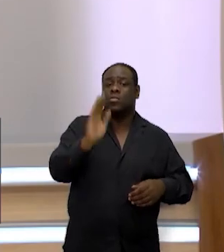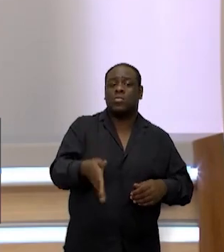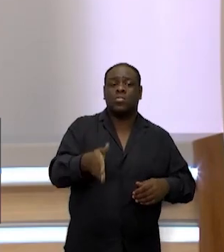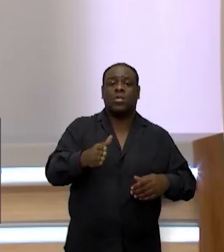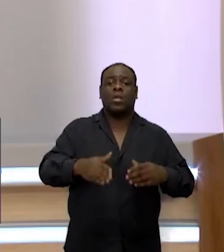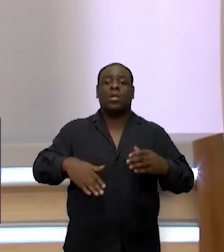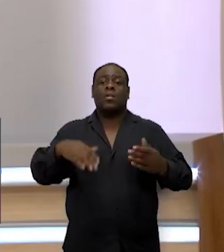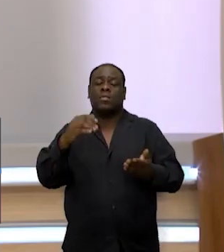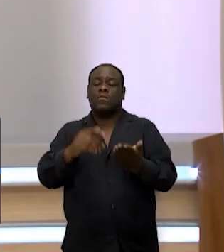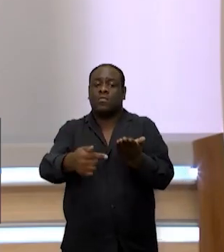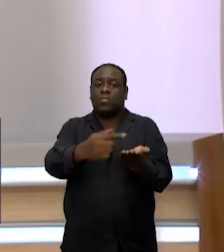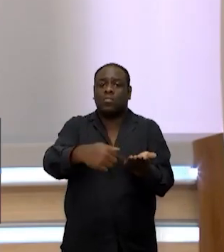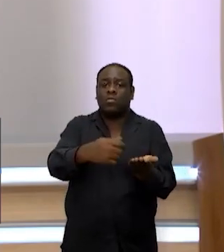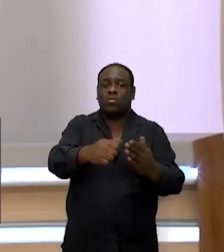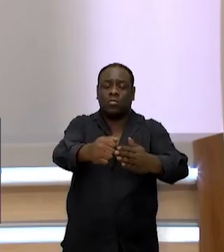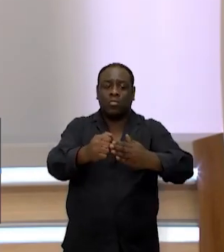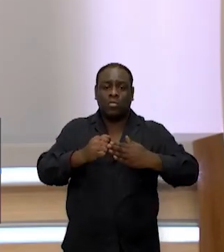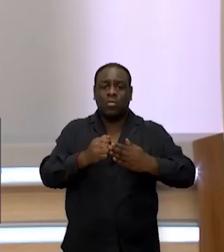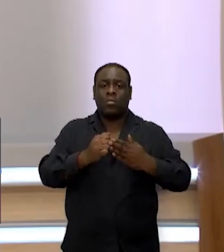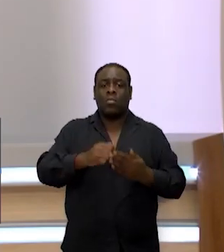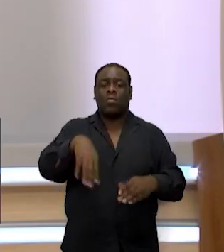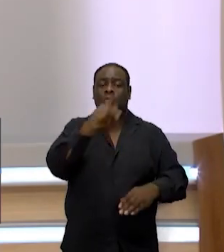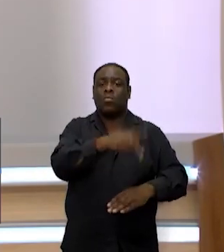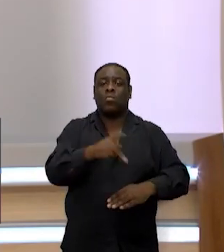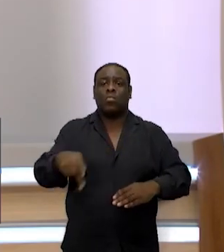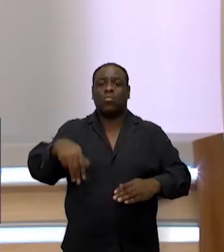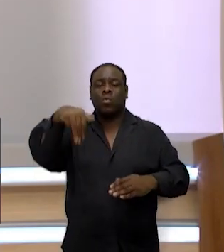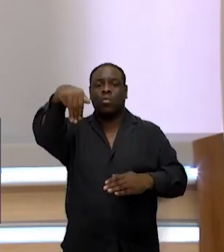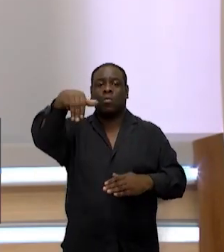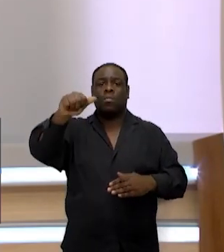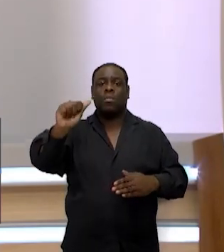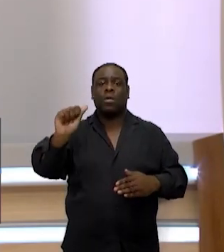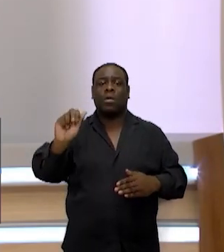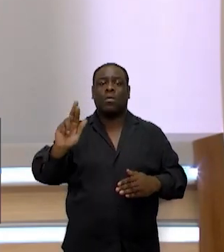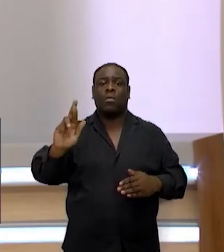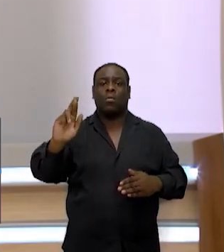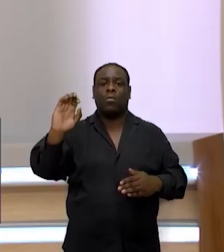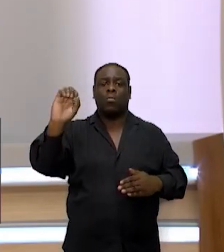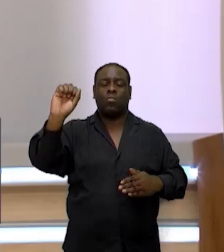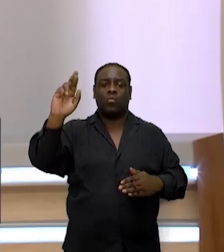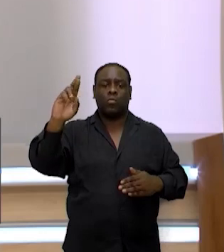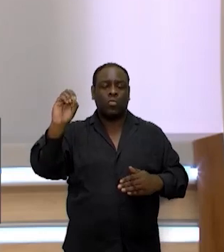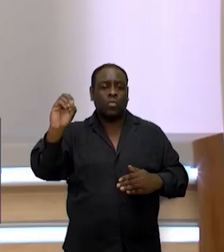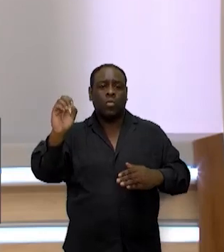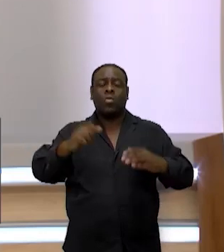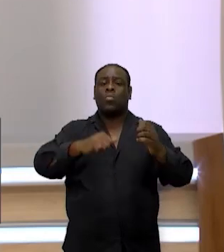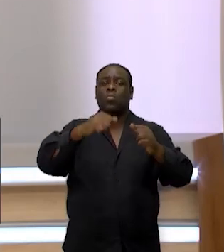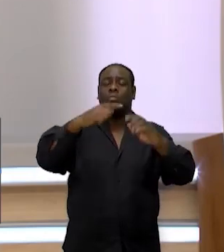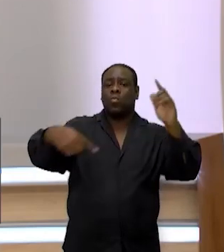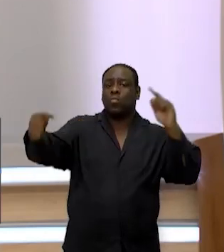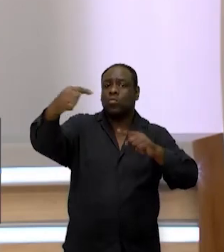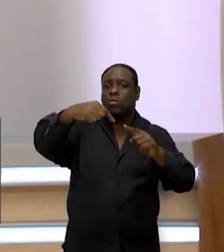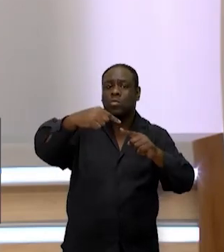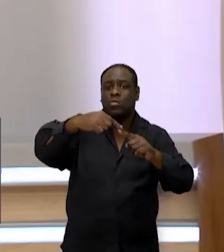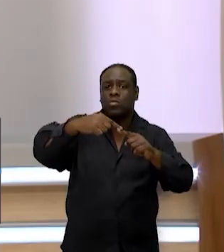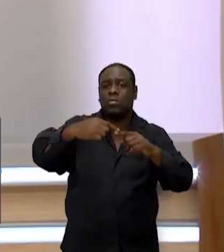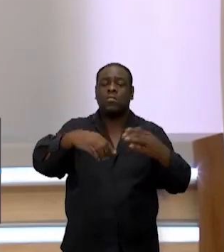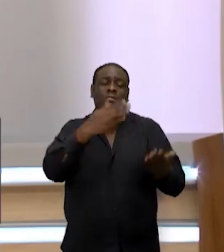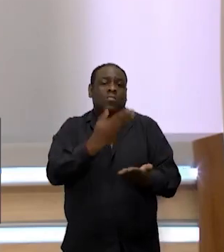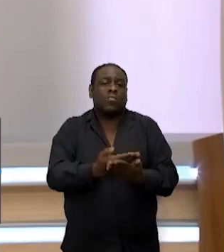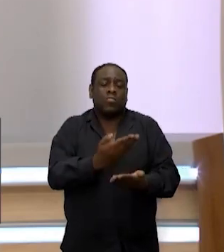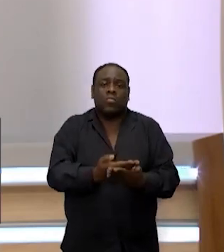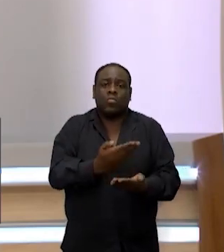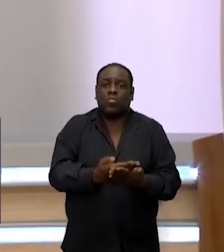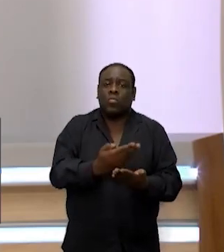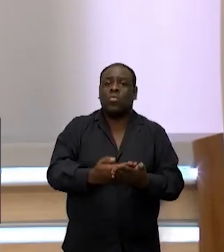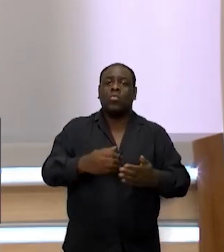vocês, ó, separa o caderno aí, o professor Mauro vai ler para vocês qual o objetivo da aula de hoje, para que a gente comece essa aula com